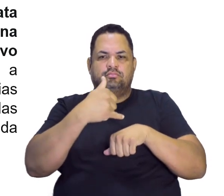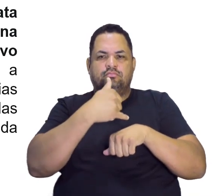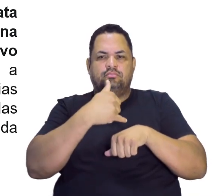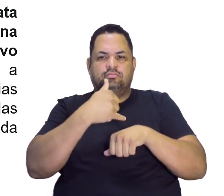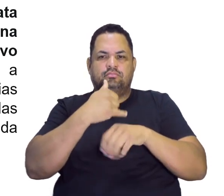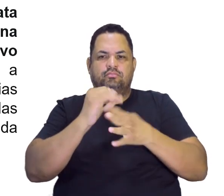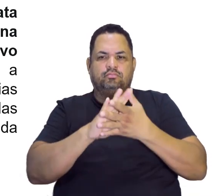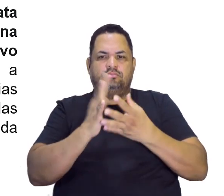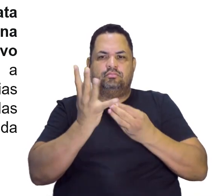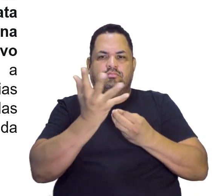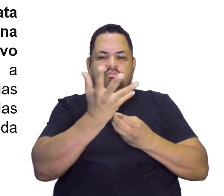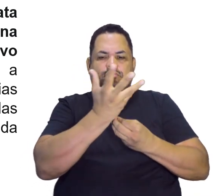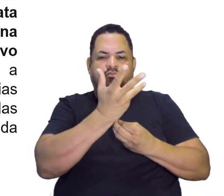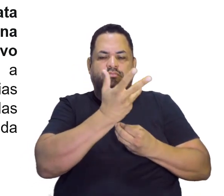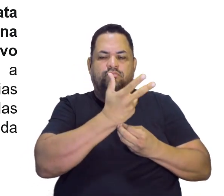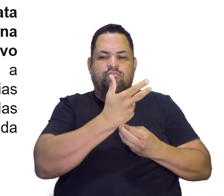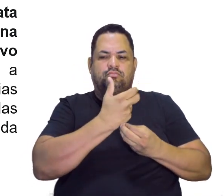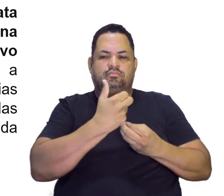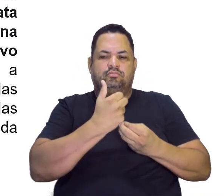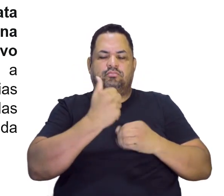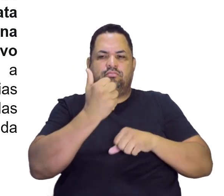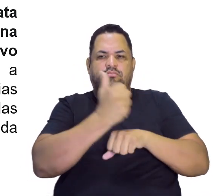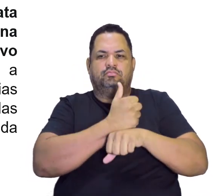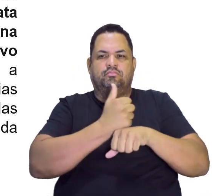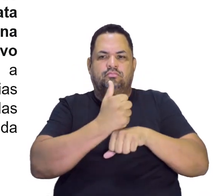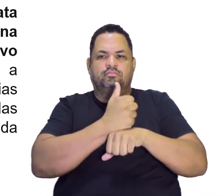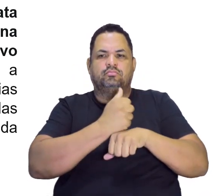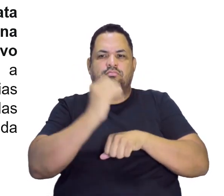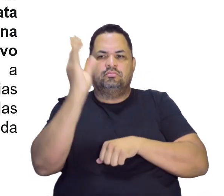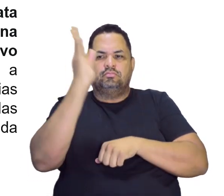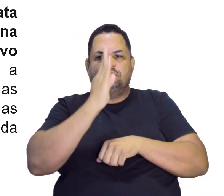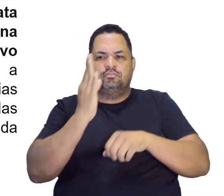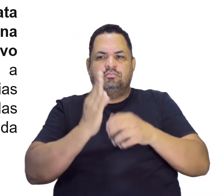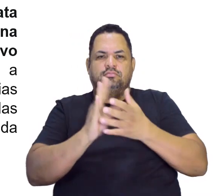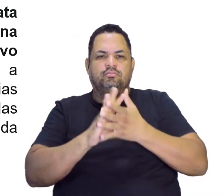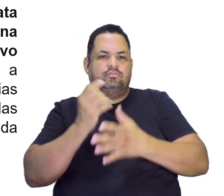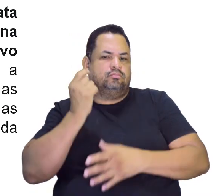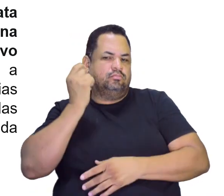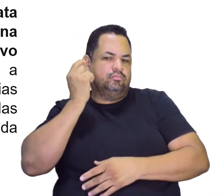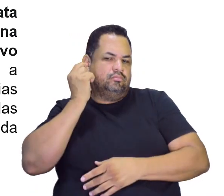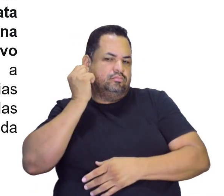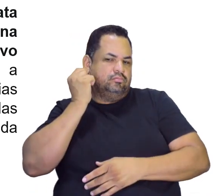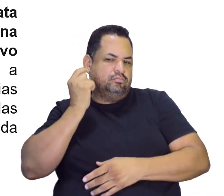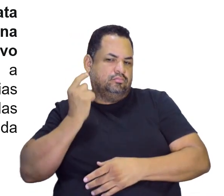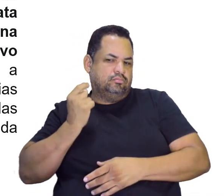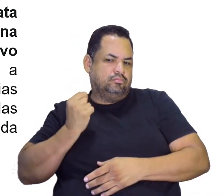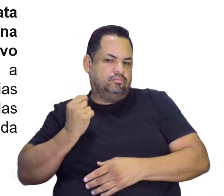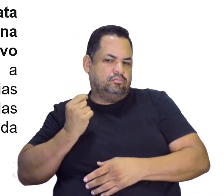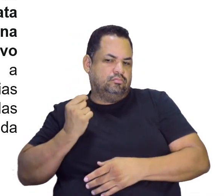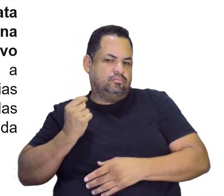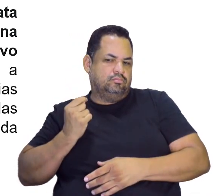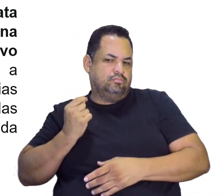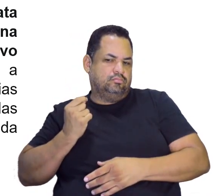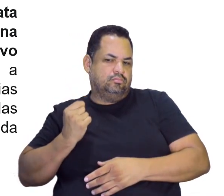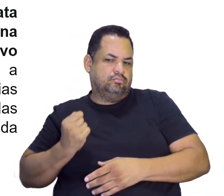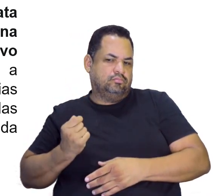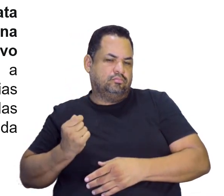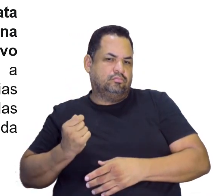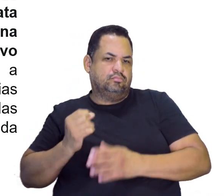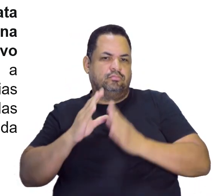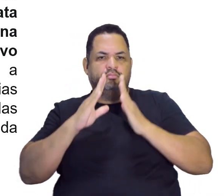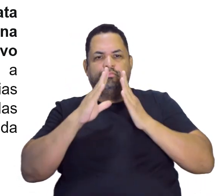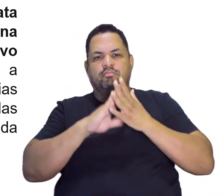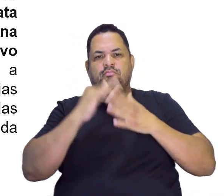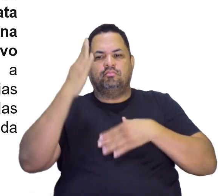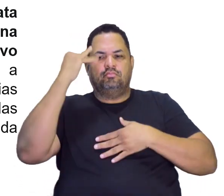olho da artista brasileira tá aa do Amaral essa grande